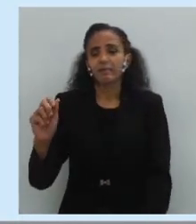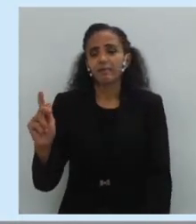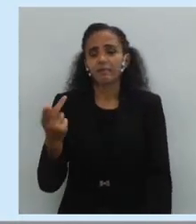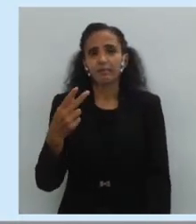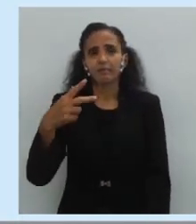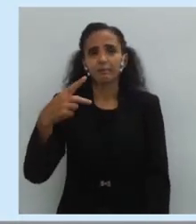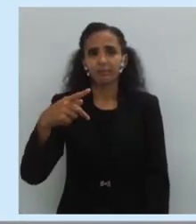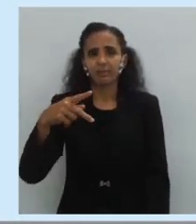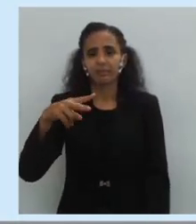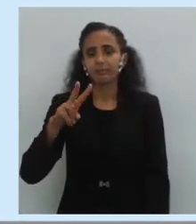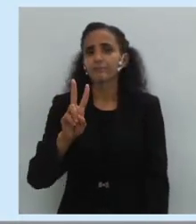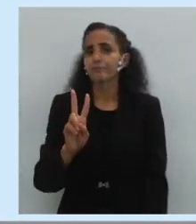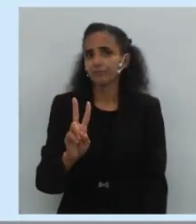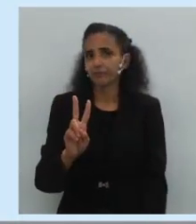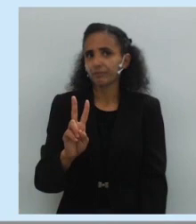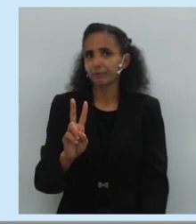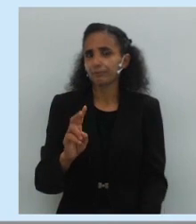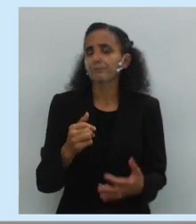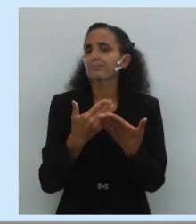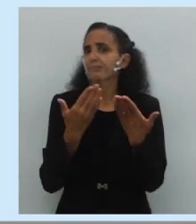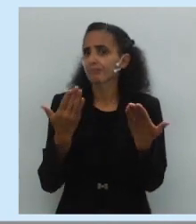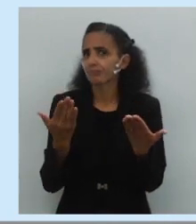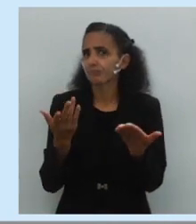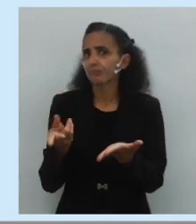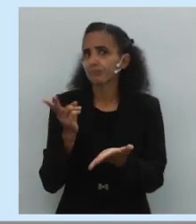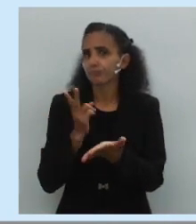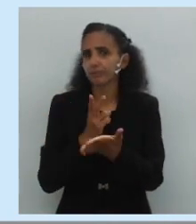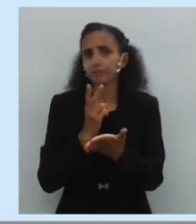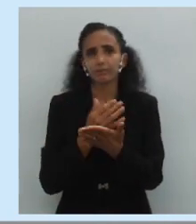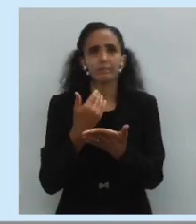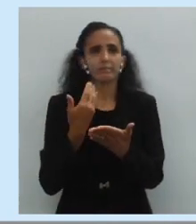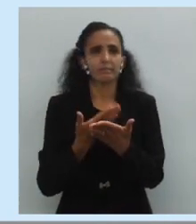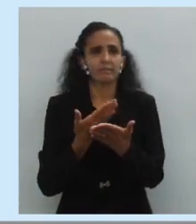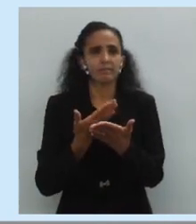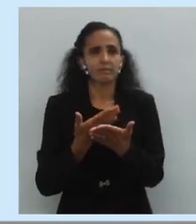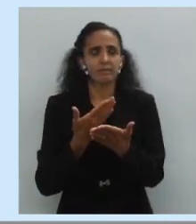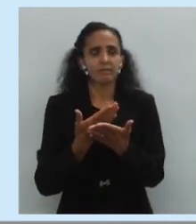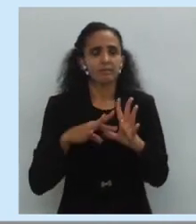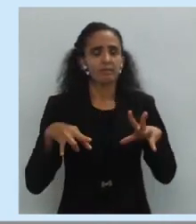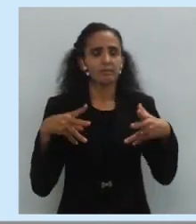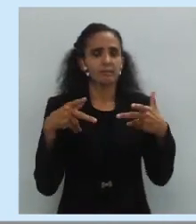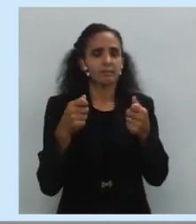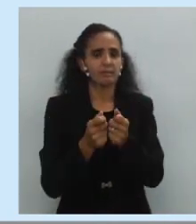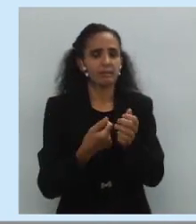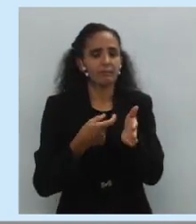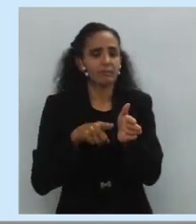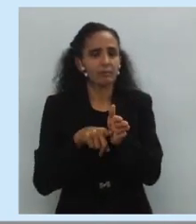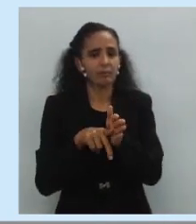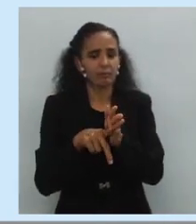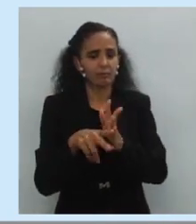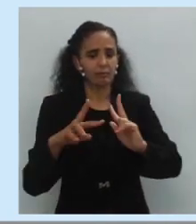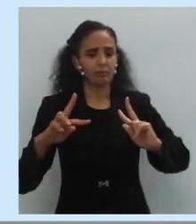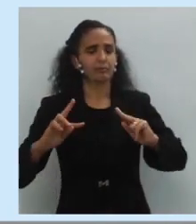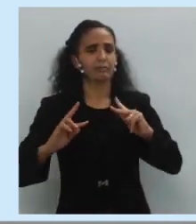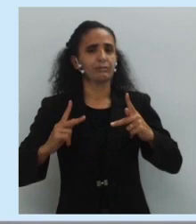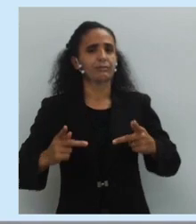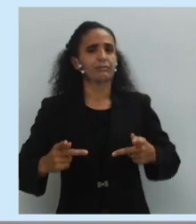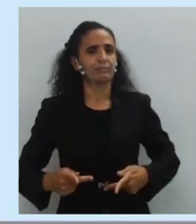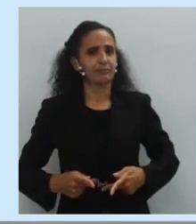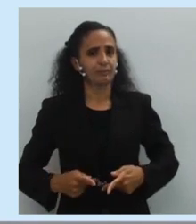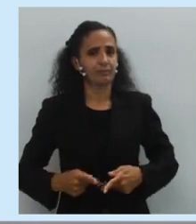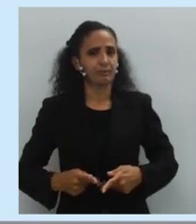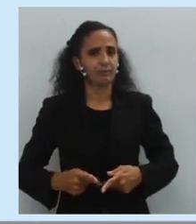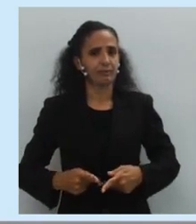o HPV. Toda vez que se fala de HPV, a gente está falando sobre o papiloma